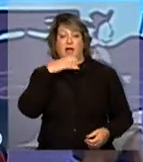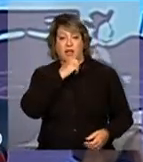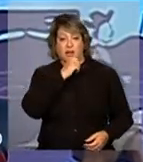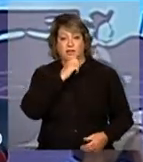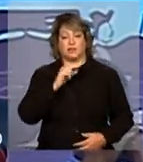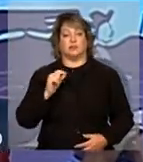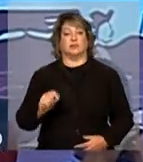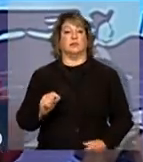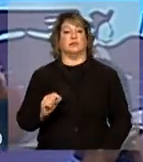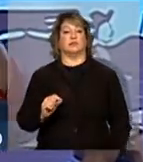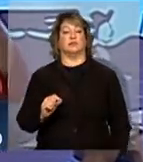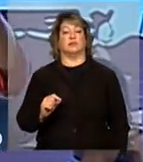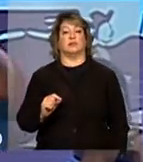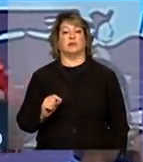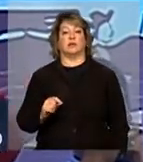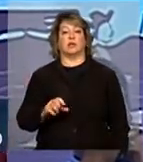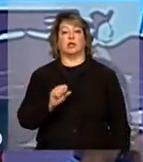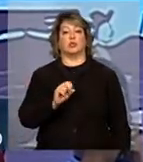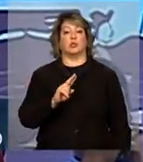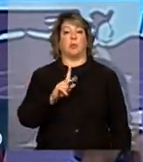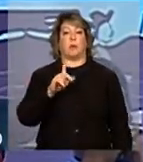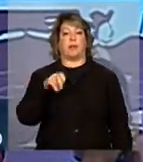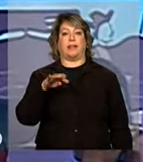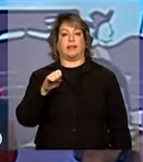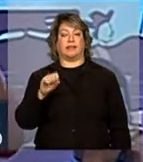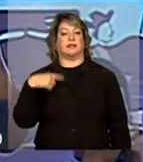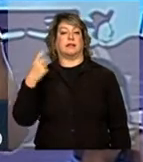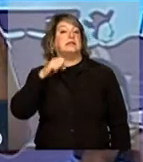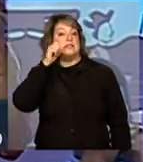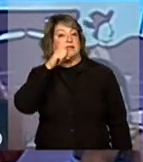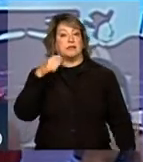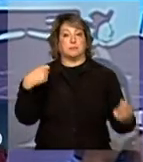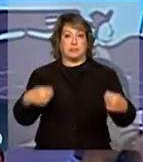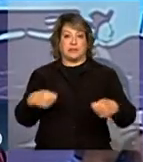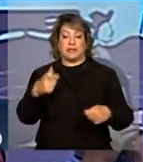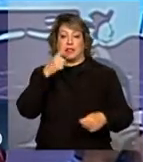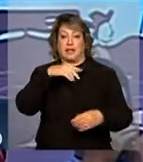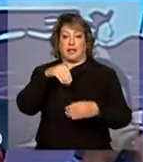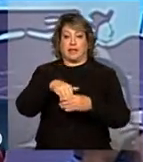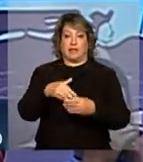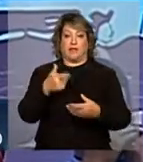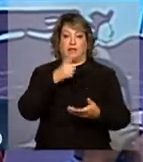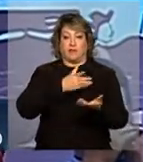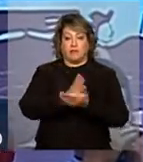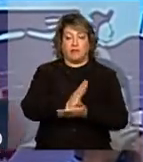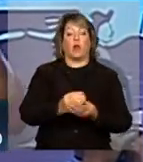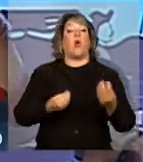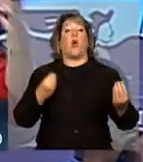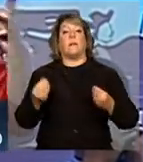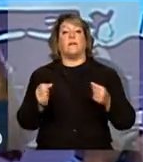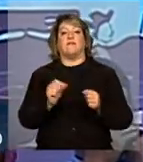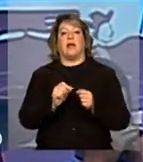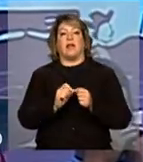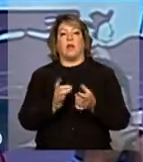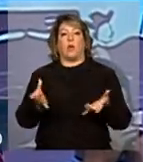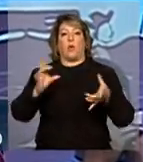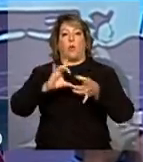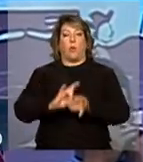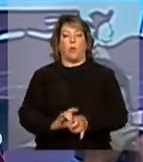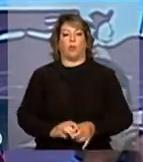que os suplentes de senadores devem ser eleitos e como se fará as